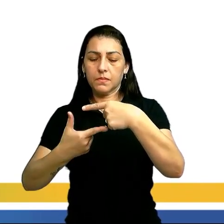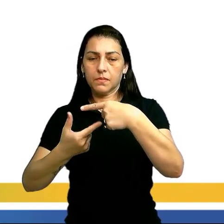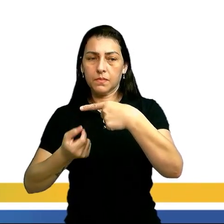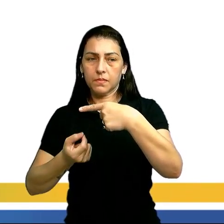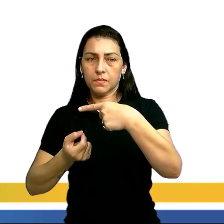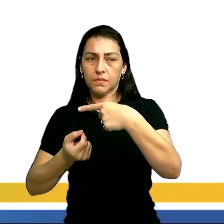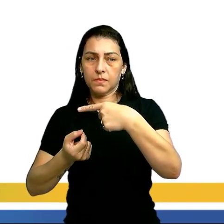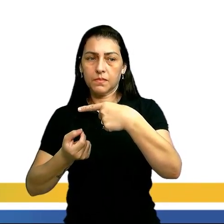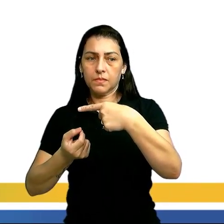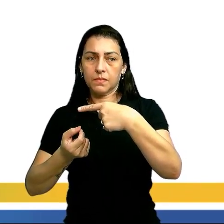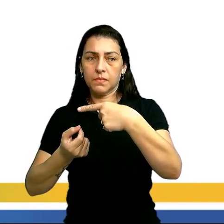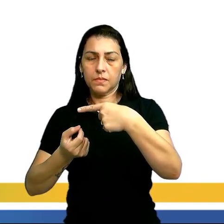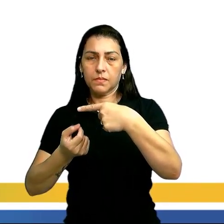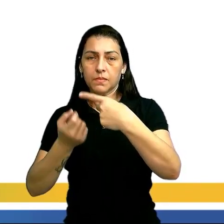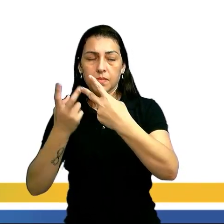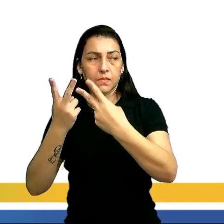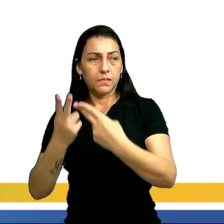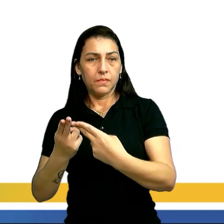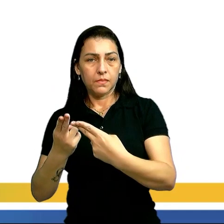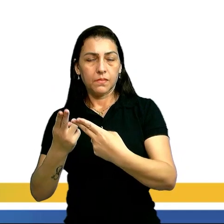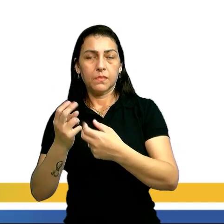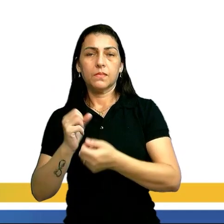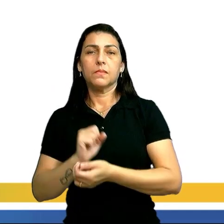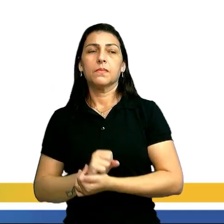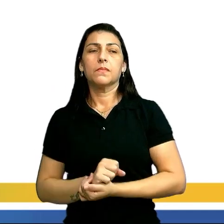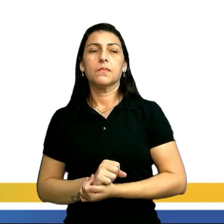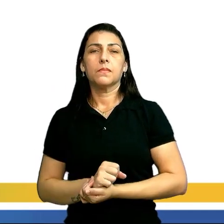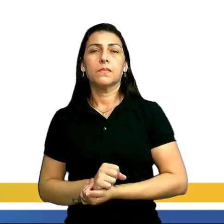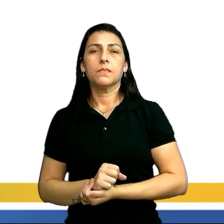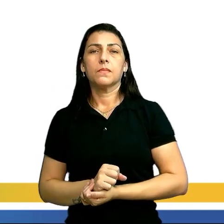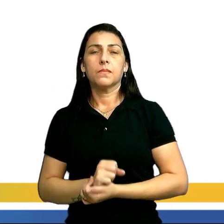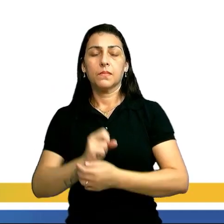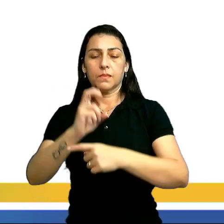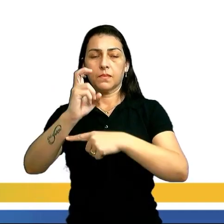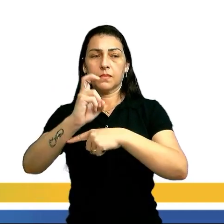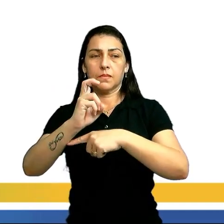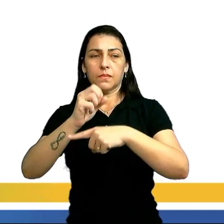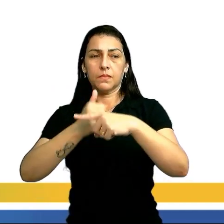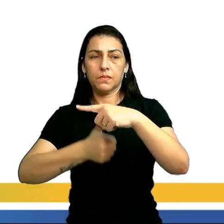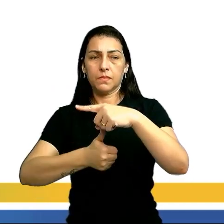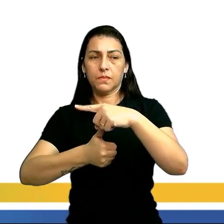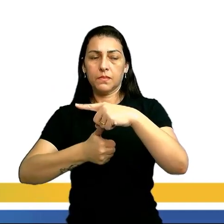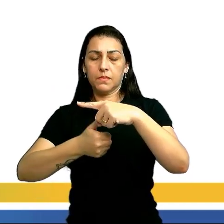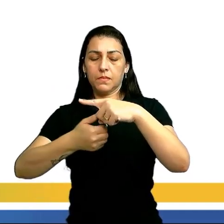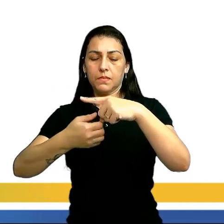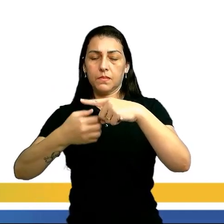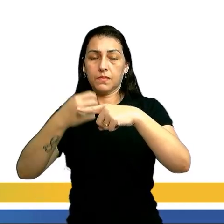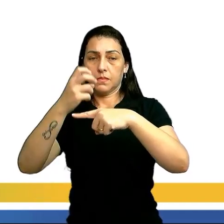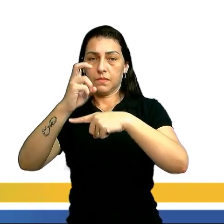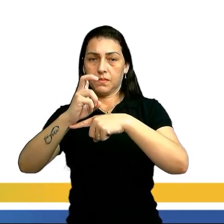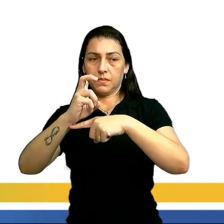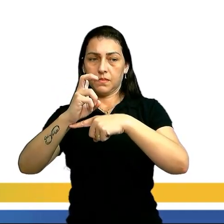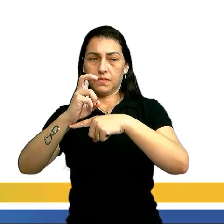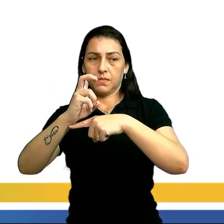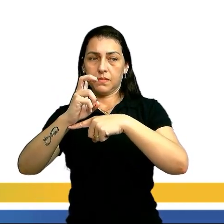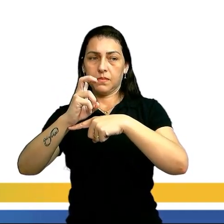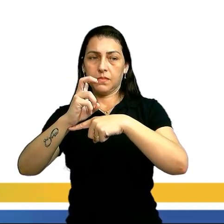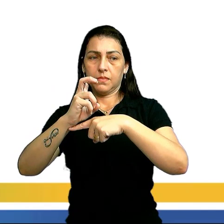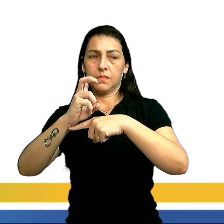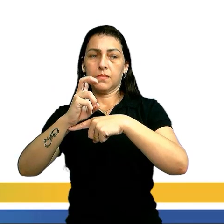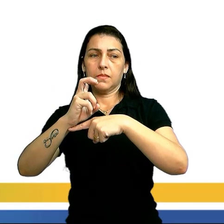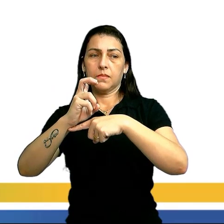565 menos 420 é igual. 5 menos 0 é igual a 5.